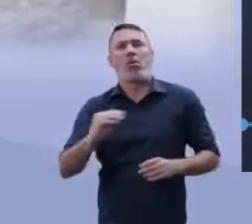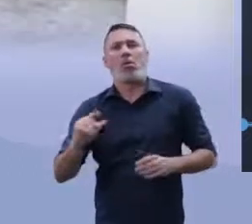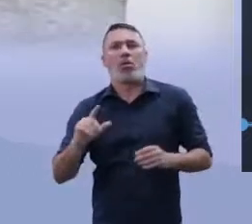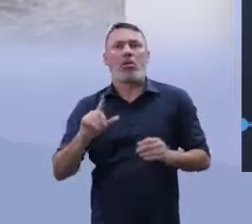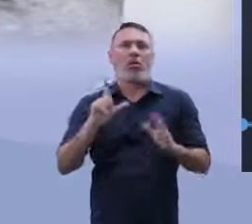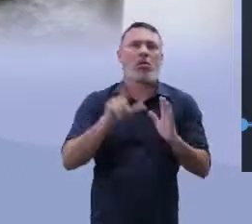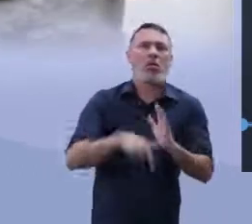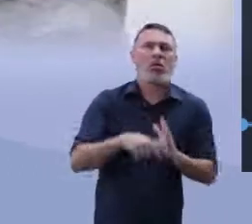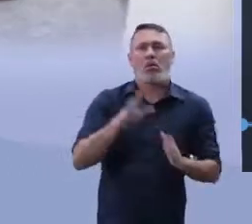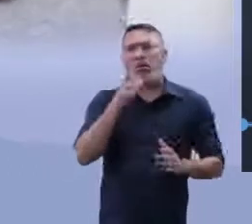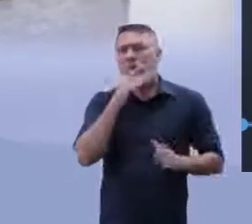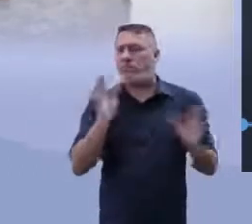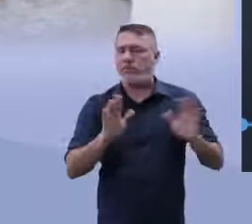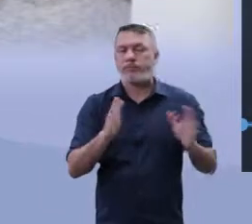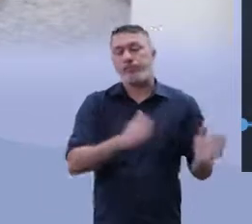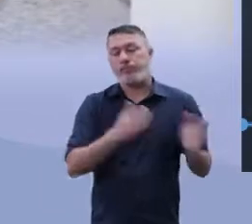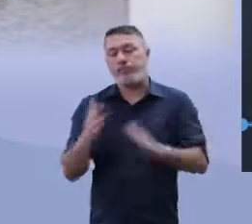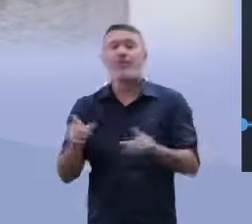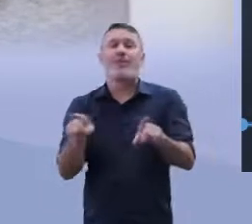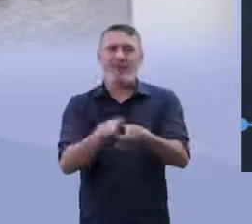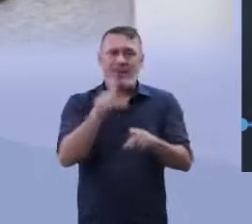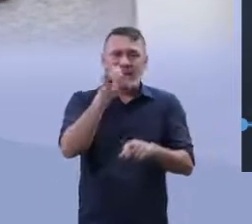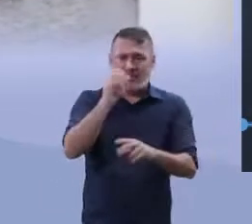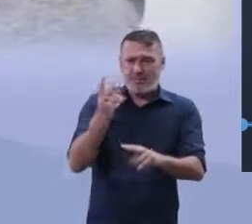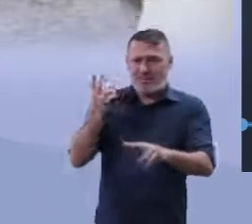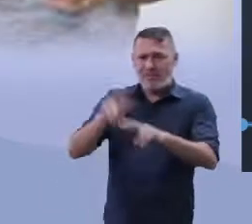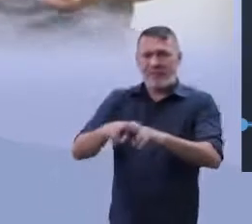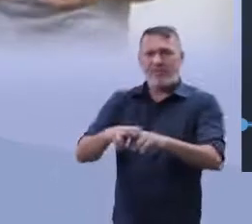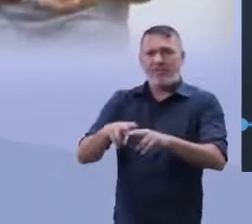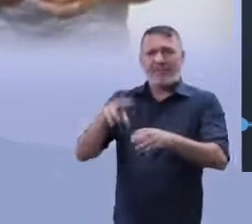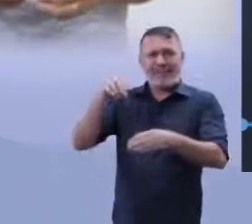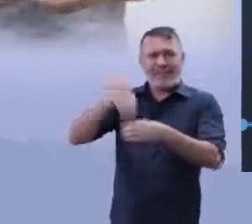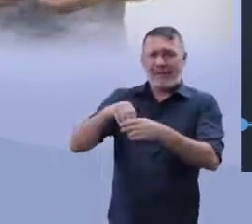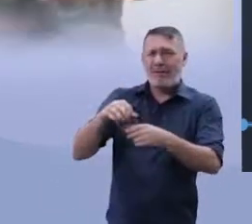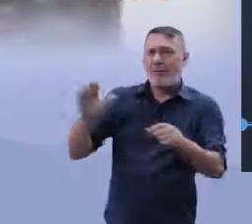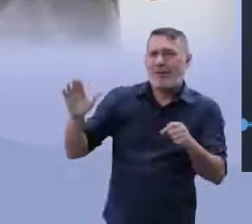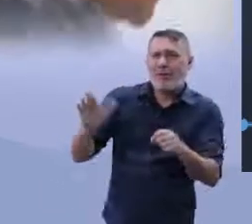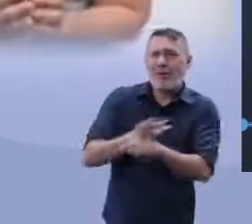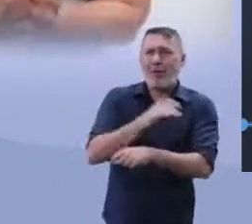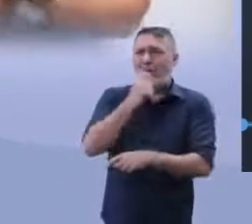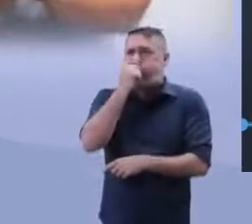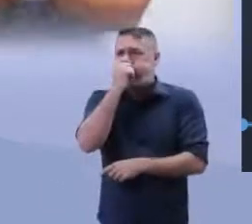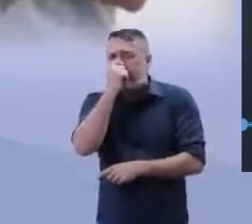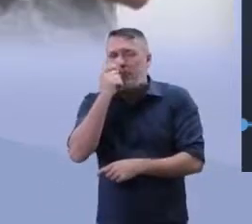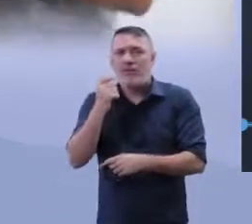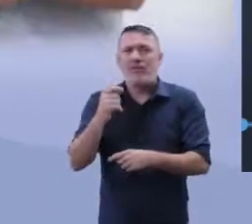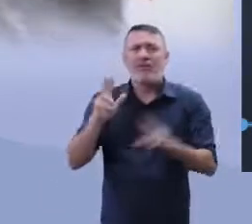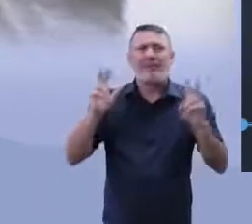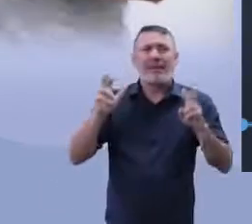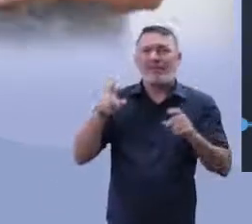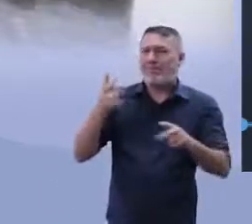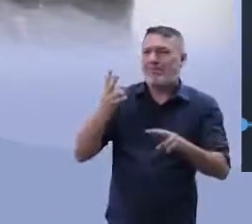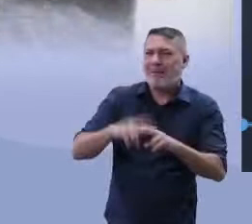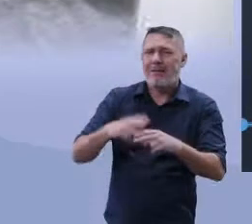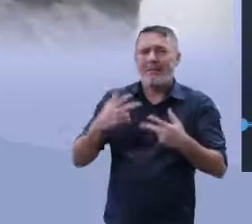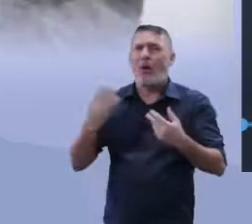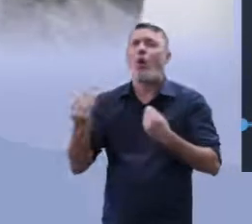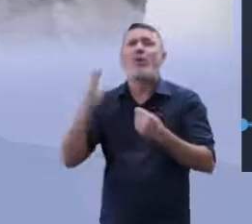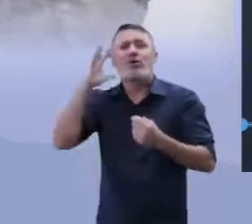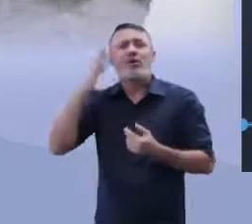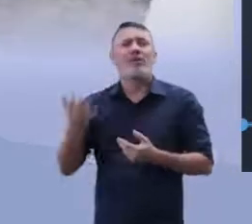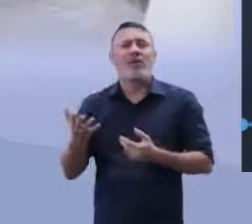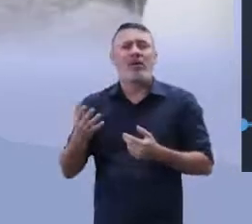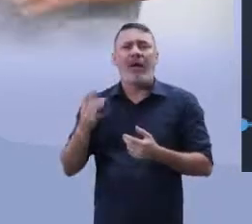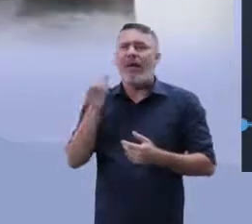né? E também pensar em penas alternativas, galera. Se eu tenho a superlotação, preste atenção, caiu na redação, superlotação no